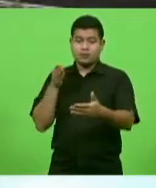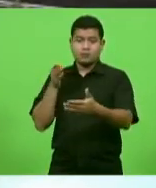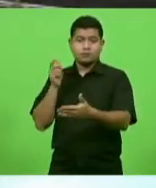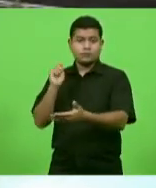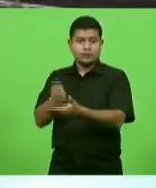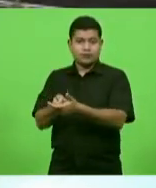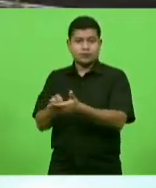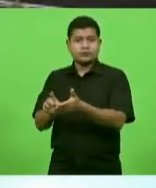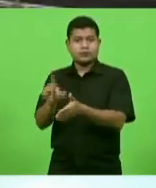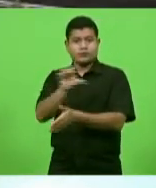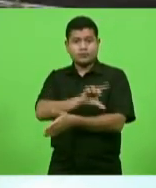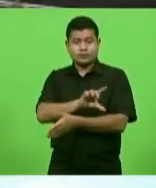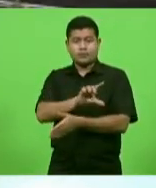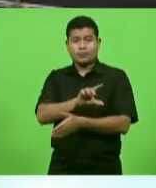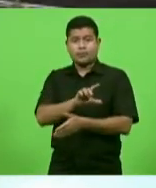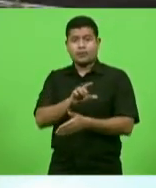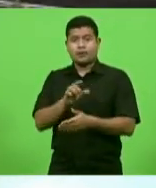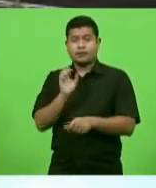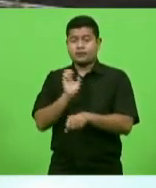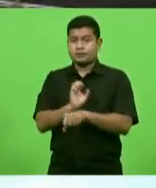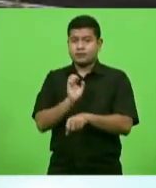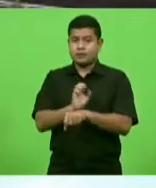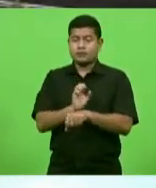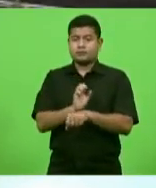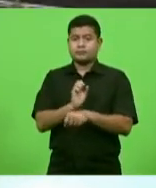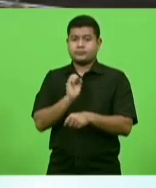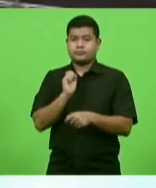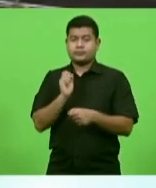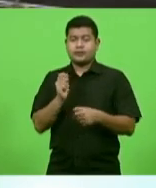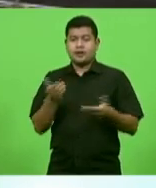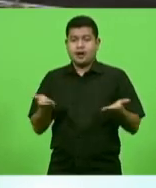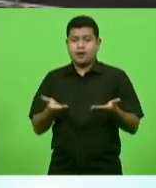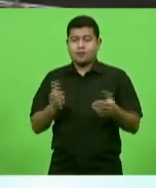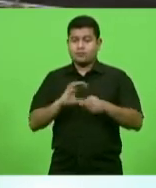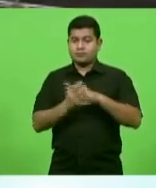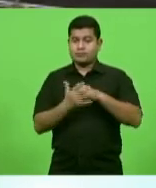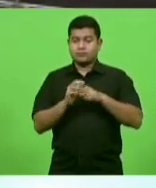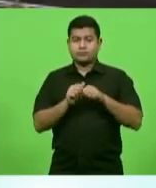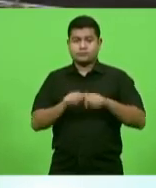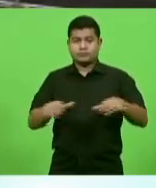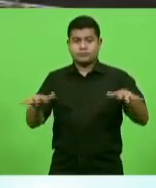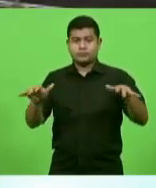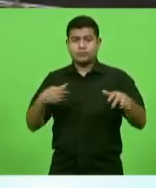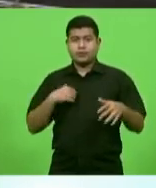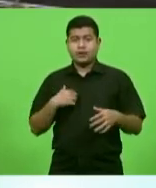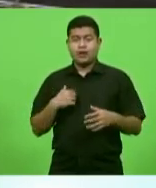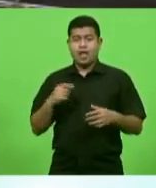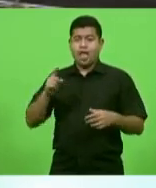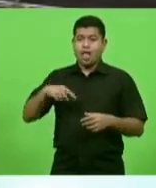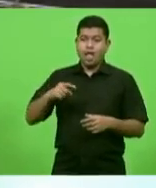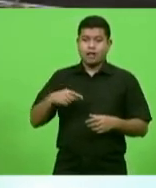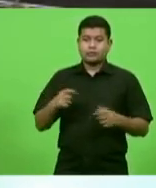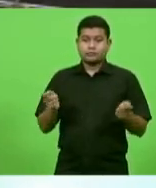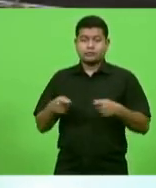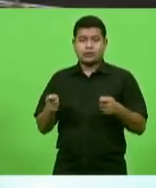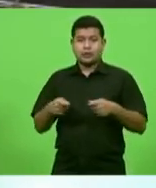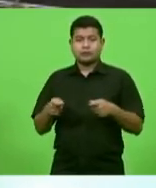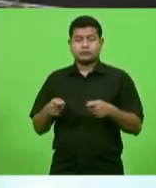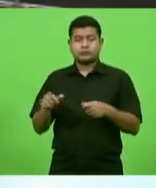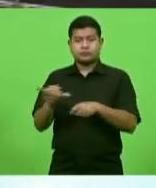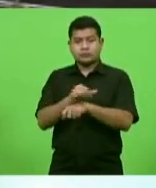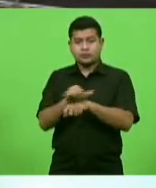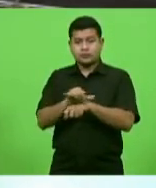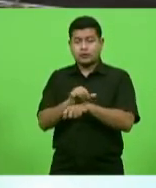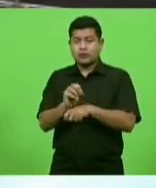início do Estado de calamidade pública decorrente da academia foi considerado como uma via não só